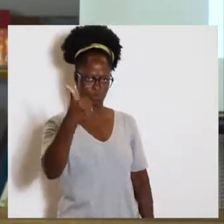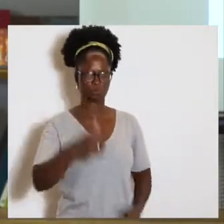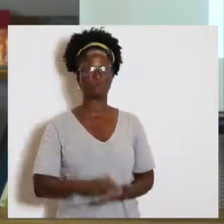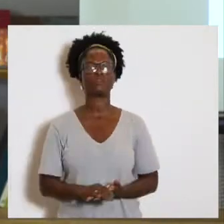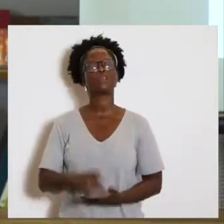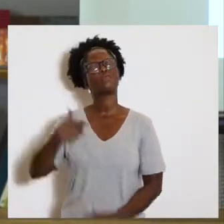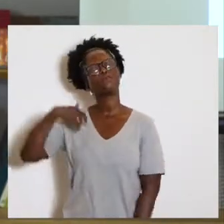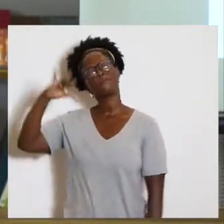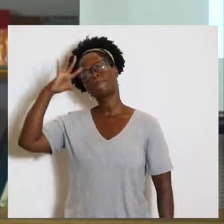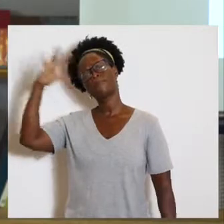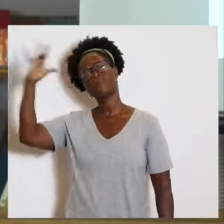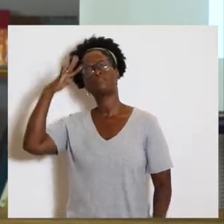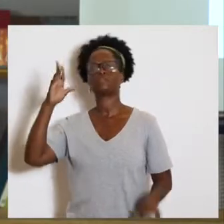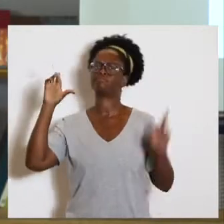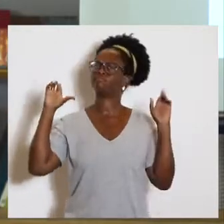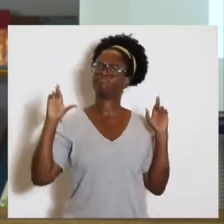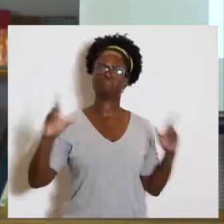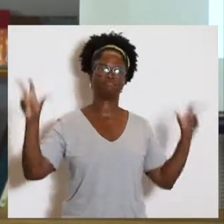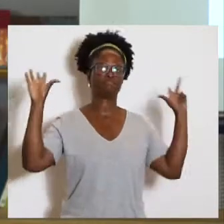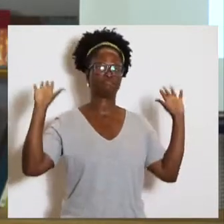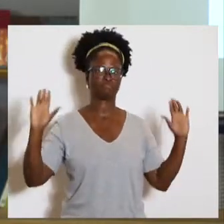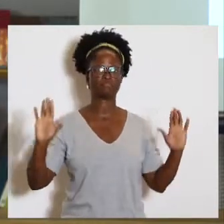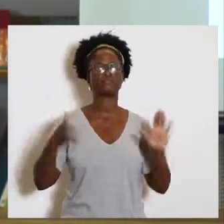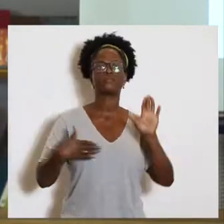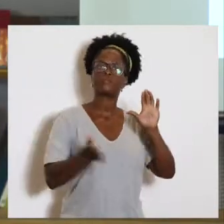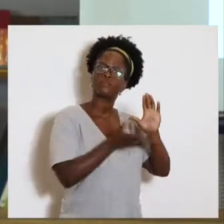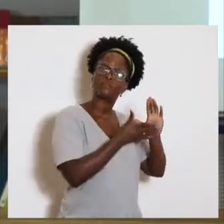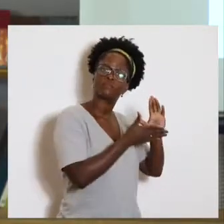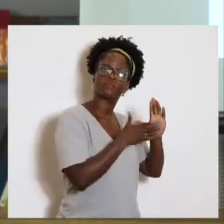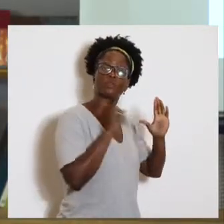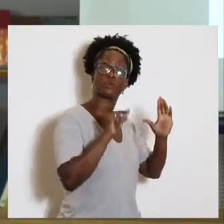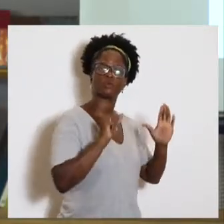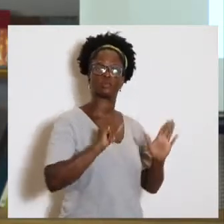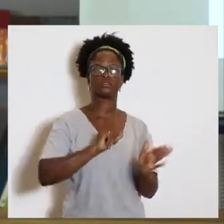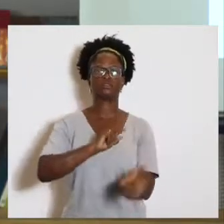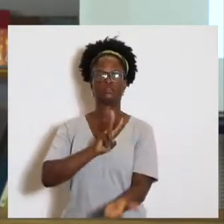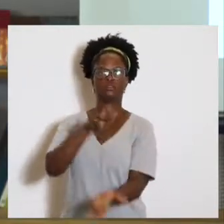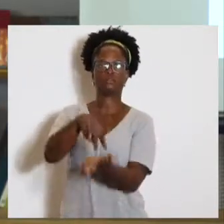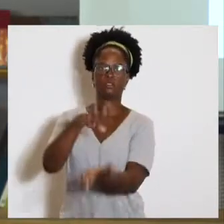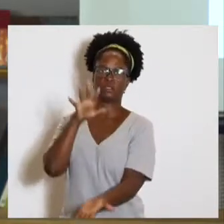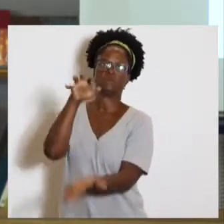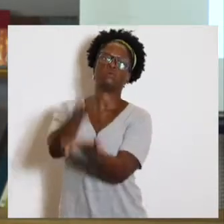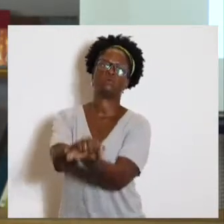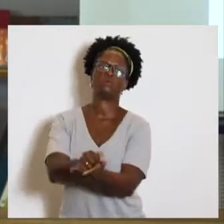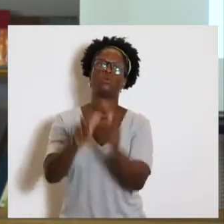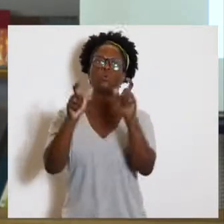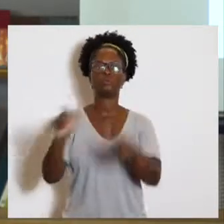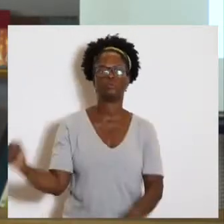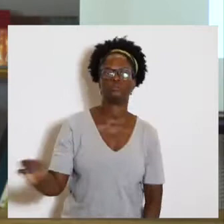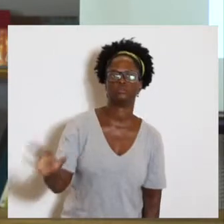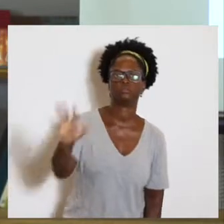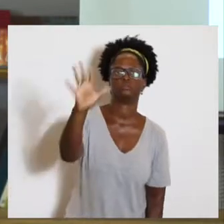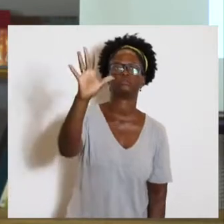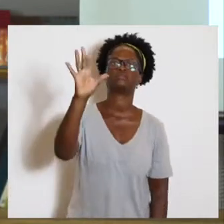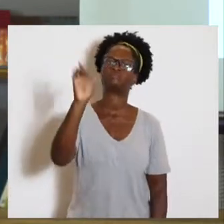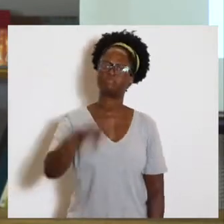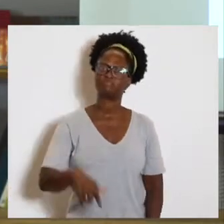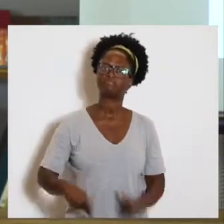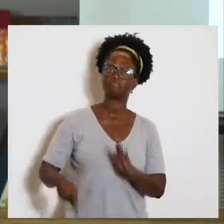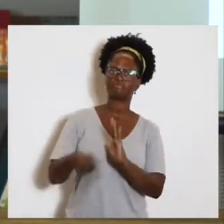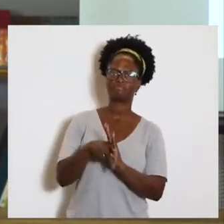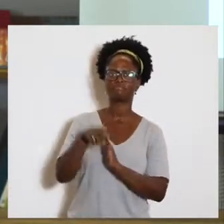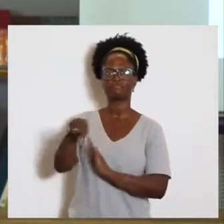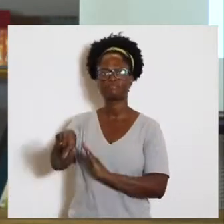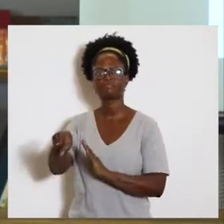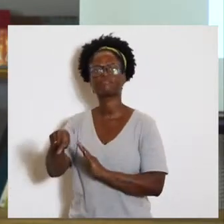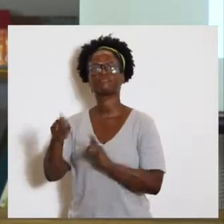pensa algo diferente ele vai propor uma ocupação de um espaço periférico bastante caracterizado